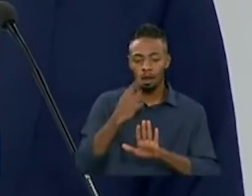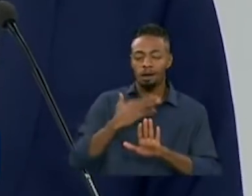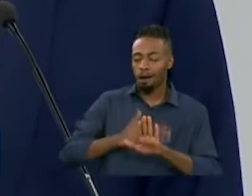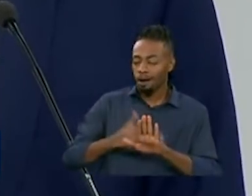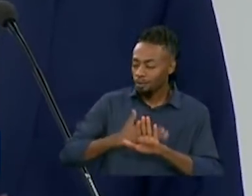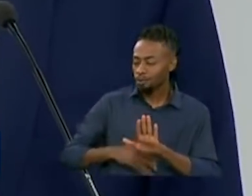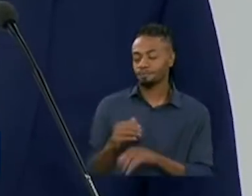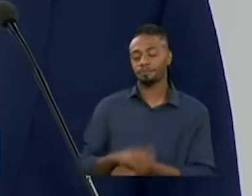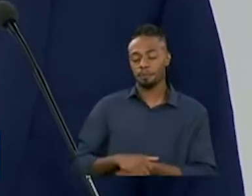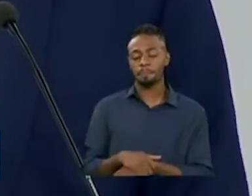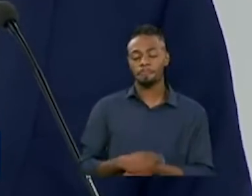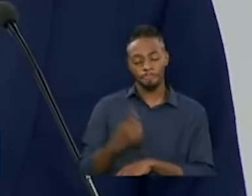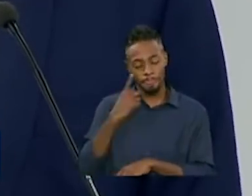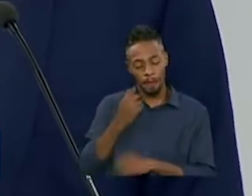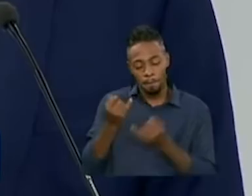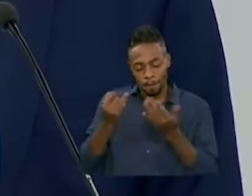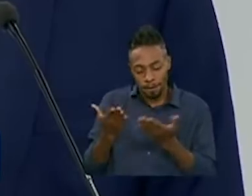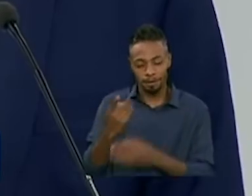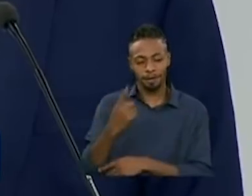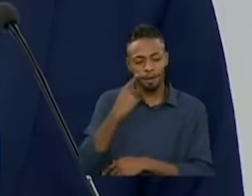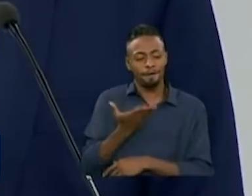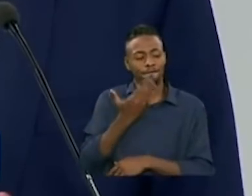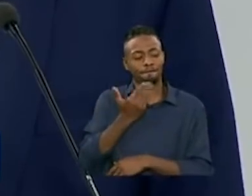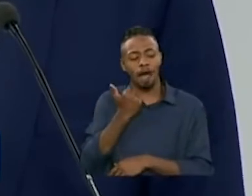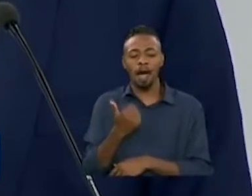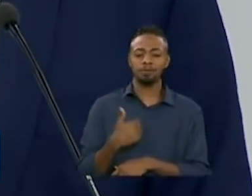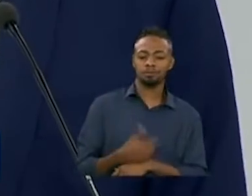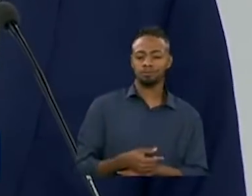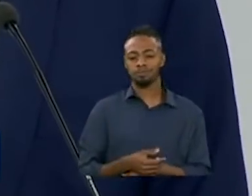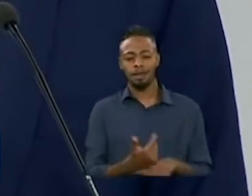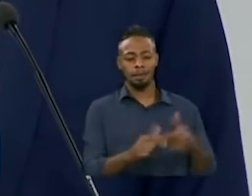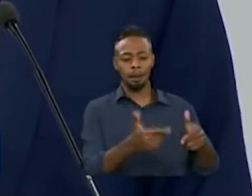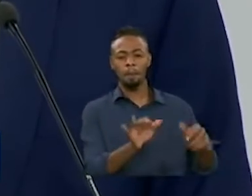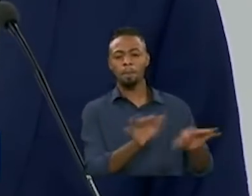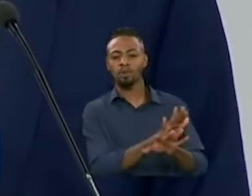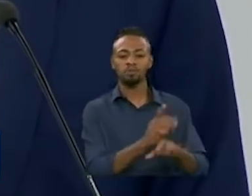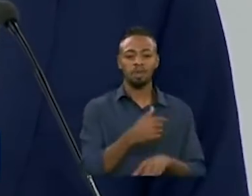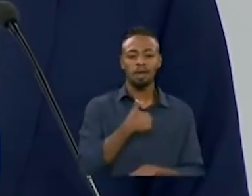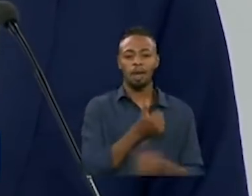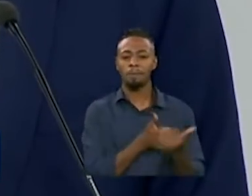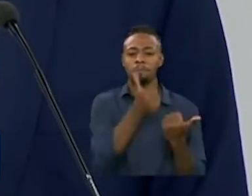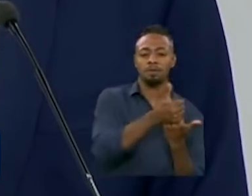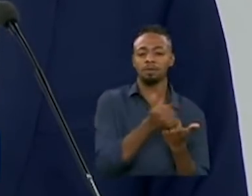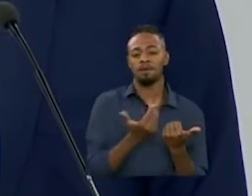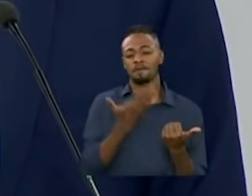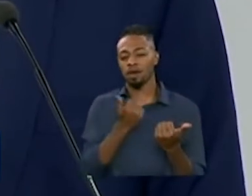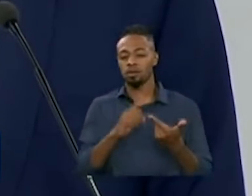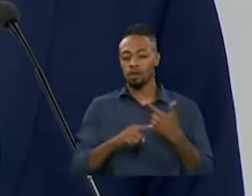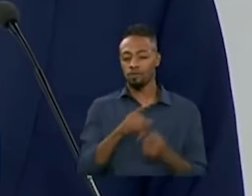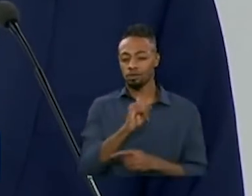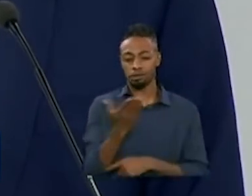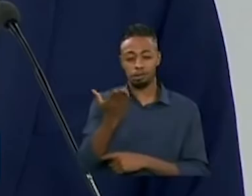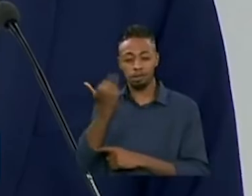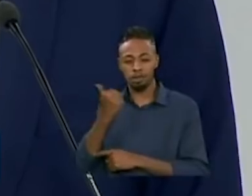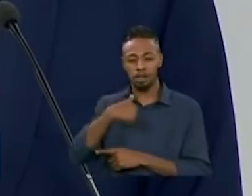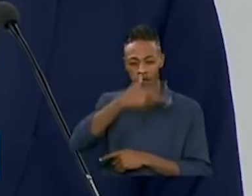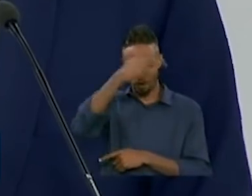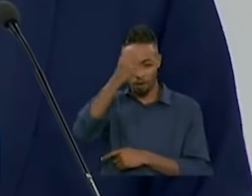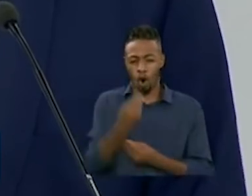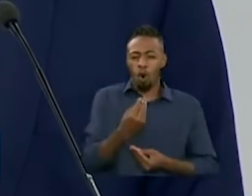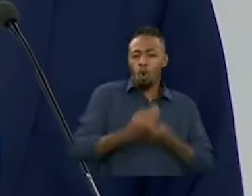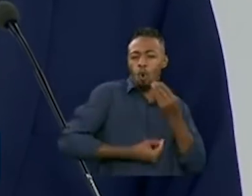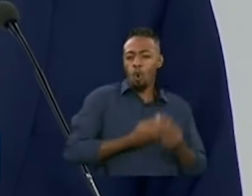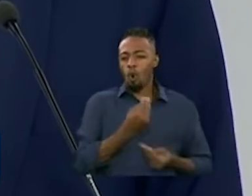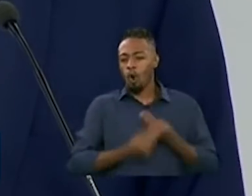ser engenheiro de obra pronta. Para quem se omitiu no momento da pandemia, vim aqui dizer como a prefeitura deveria ter